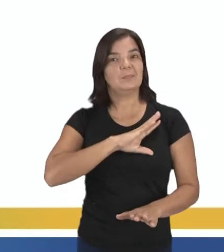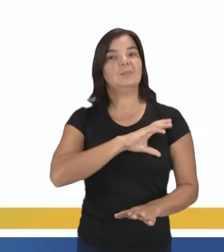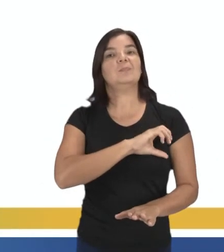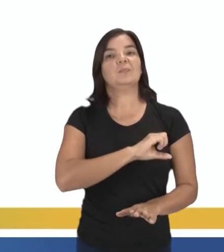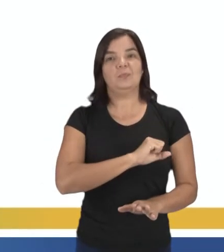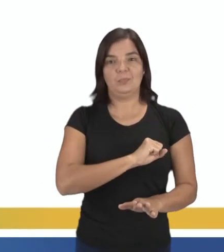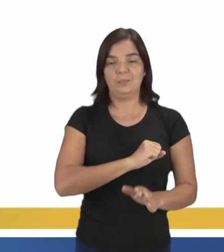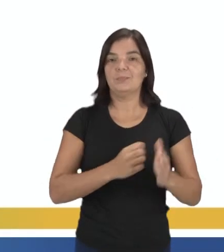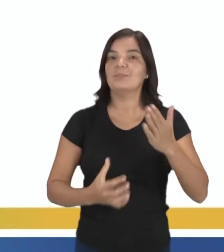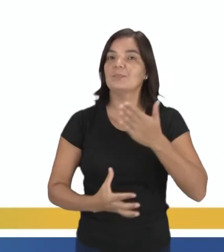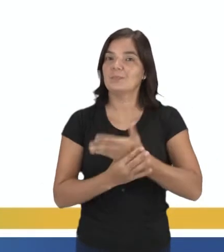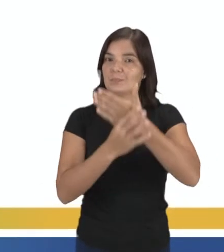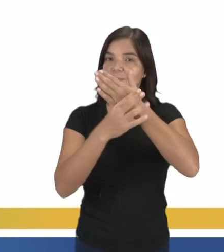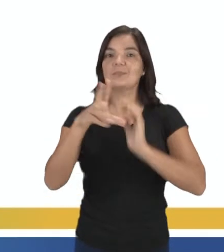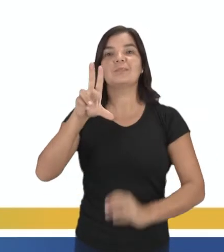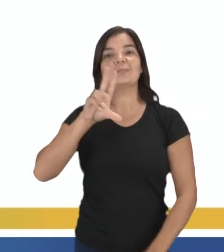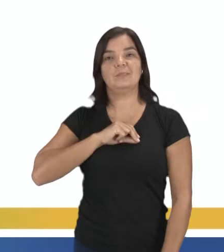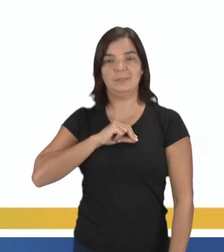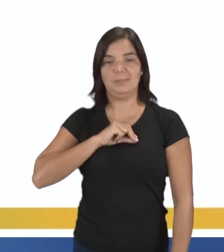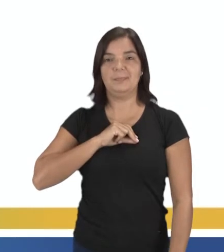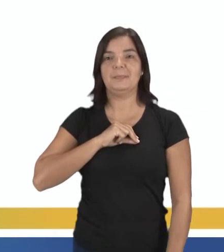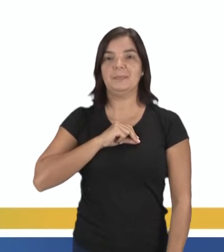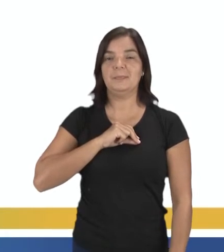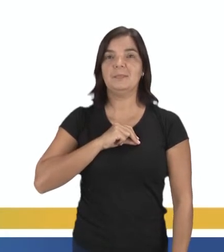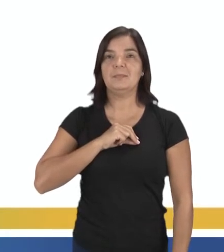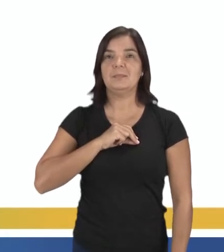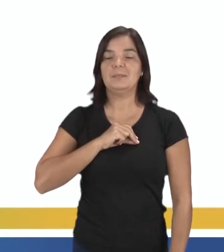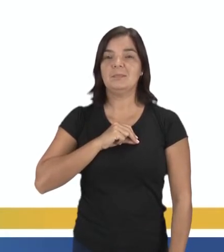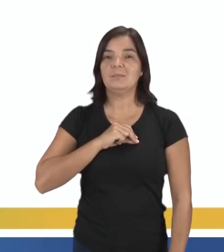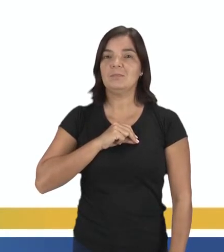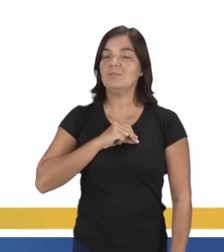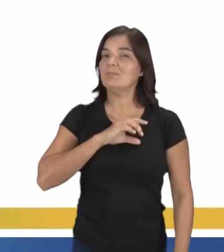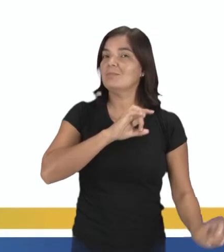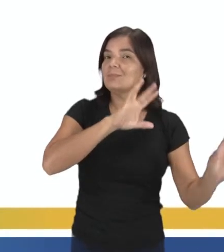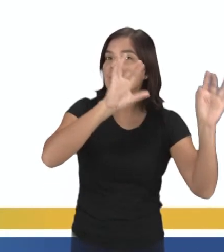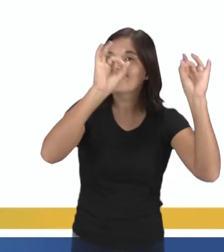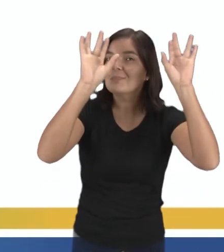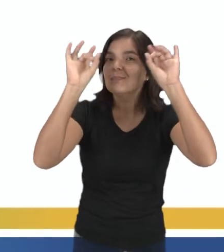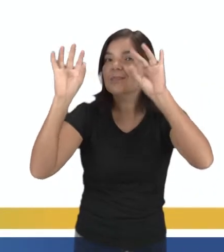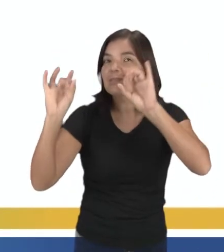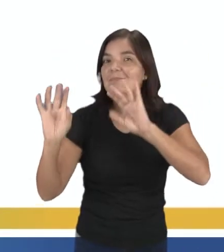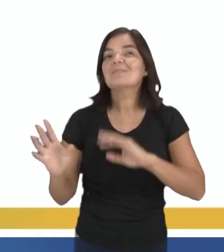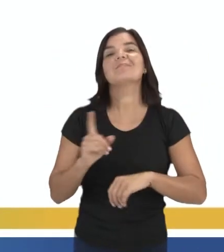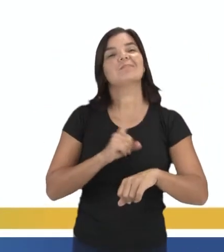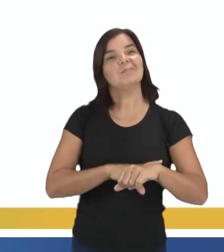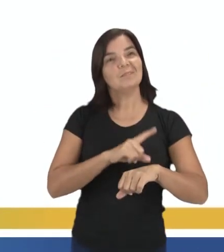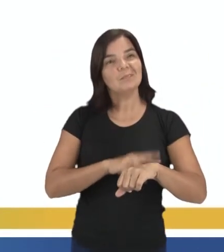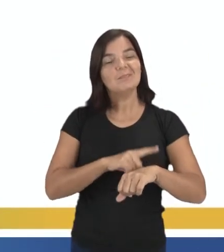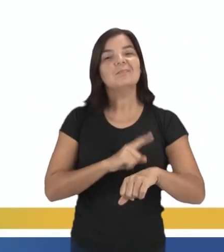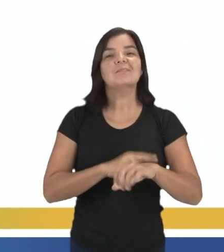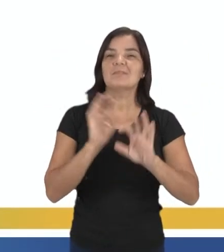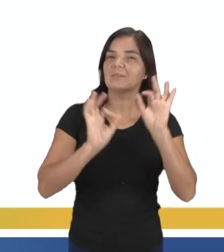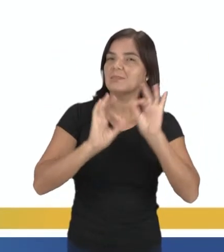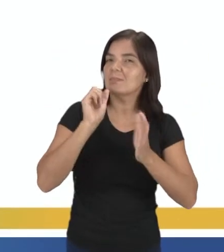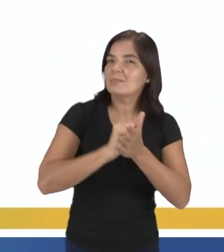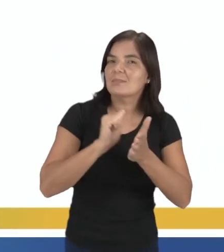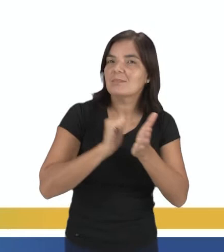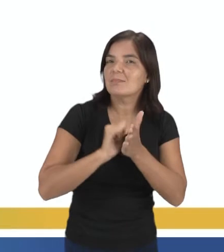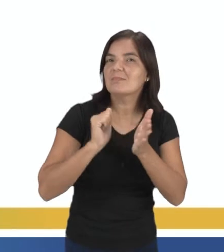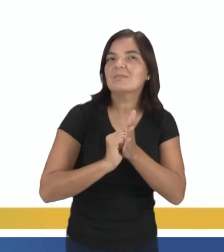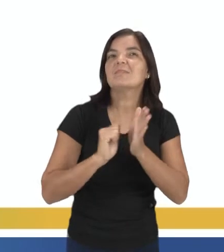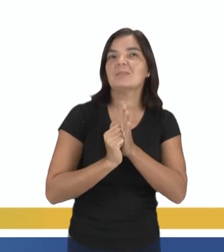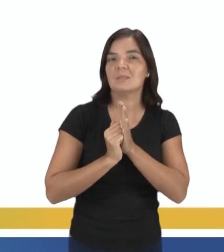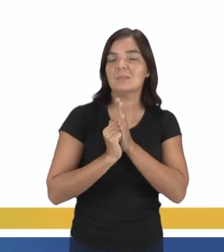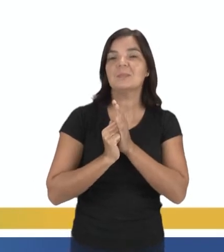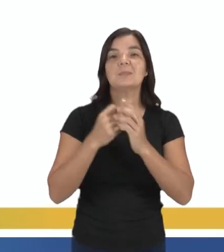do realismo português. E ele foi tão especial para esse momento, a sua produção, todo o seu